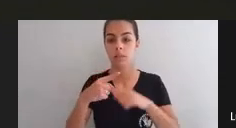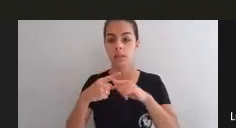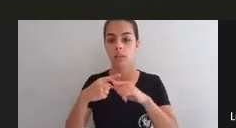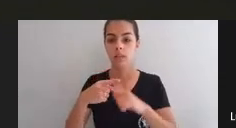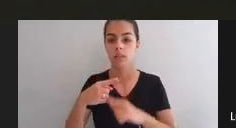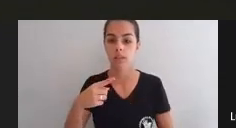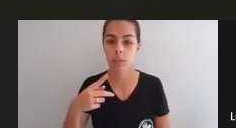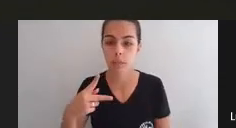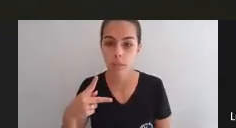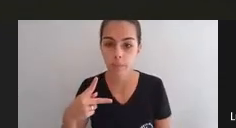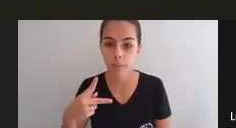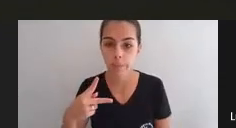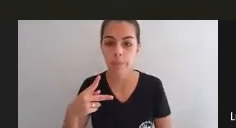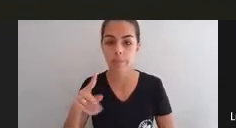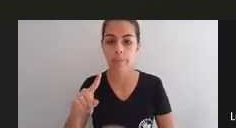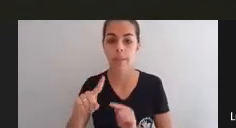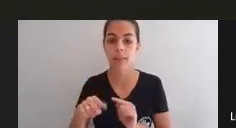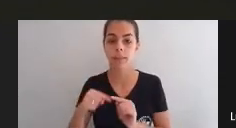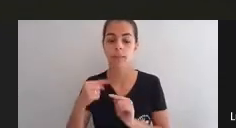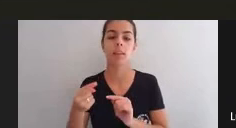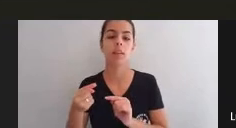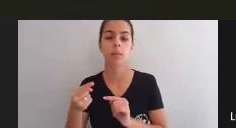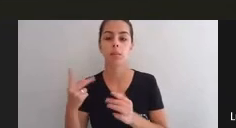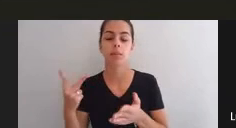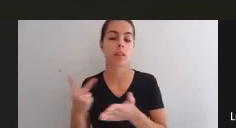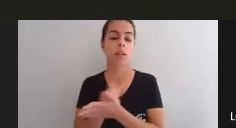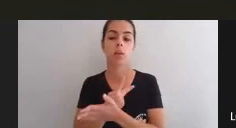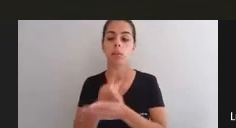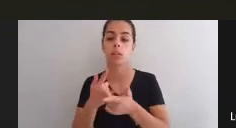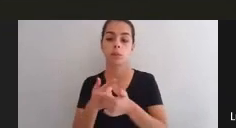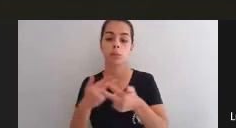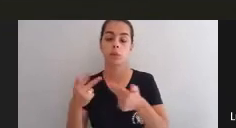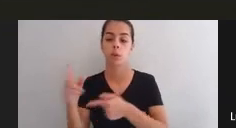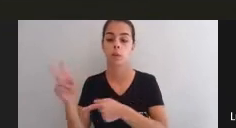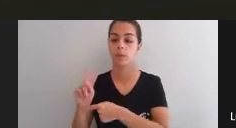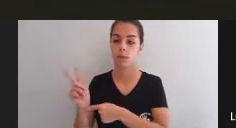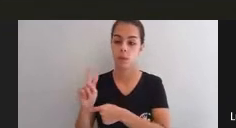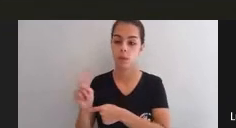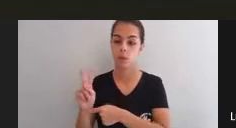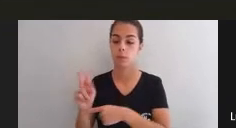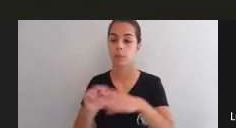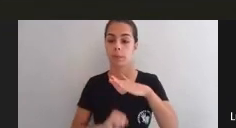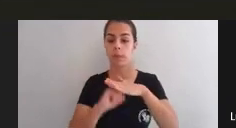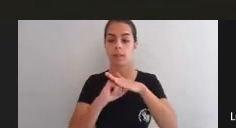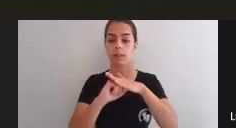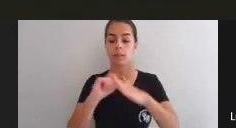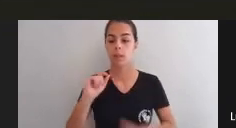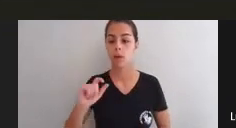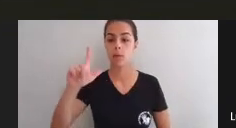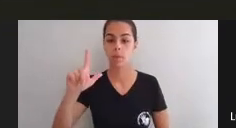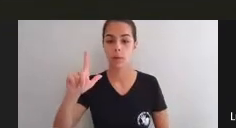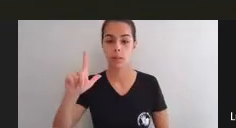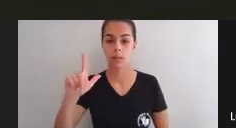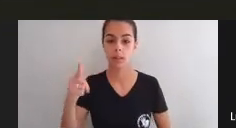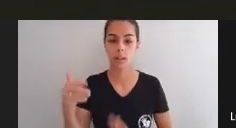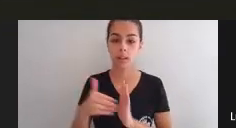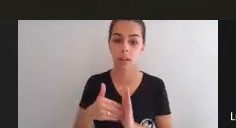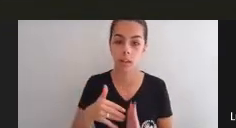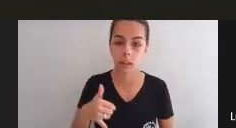depois acontece um processo em que ambos, pressão e volume, aumentam até YP e ZV,